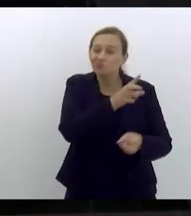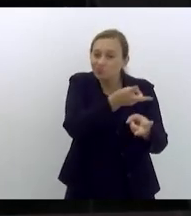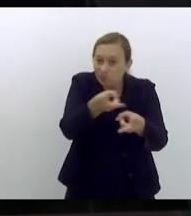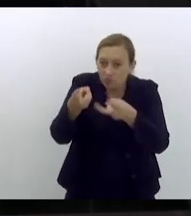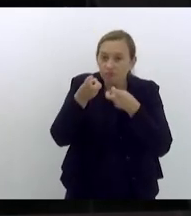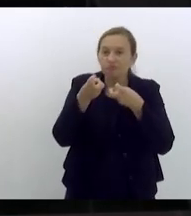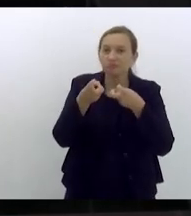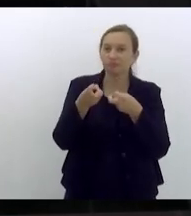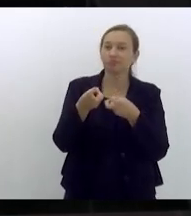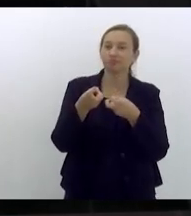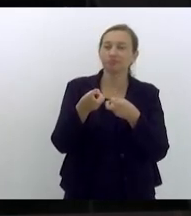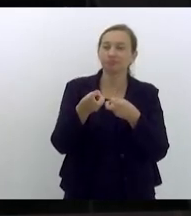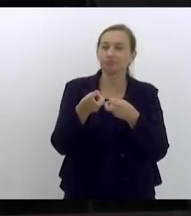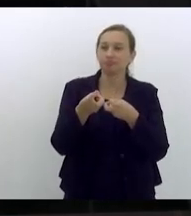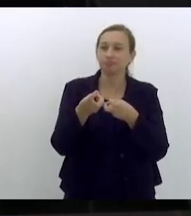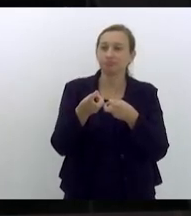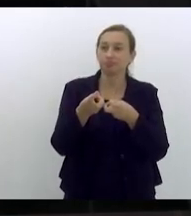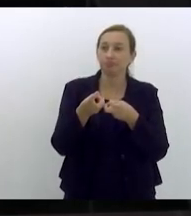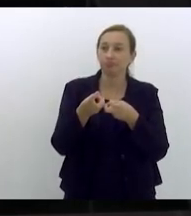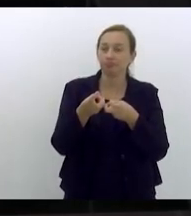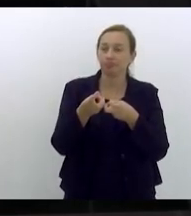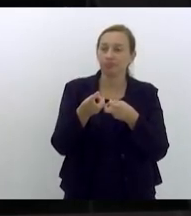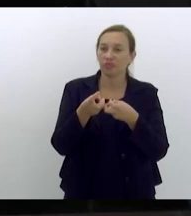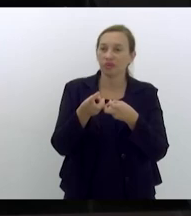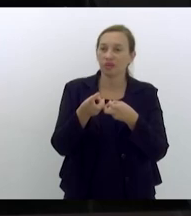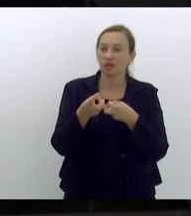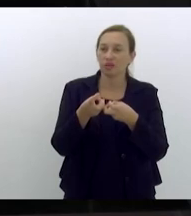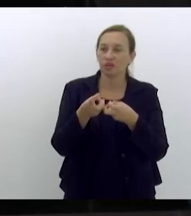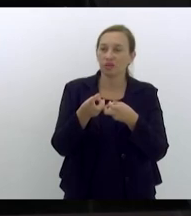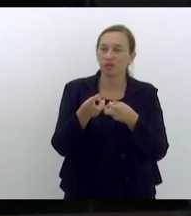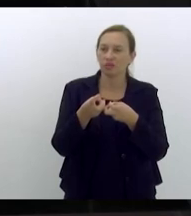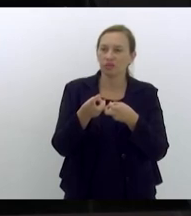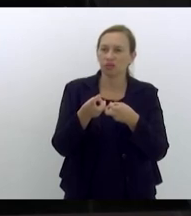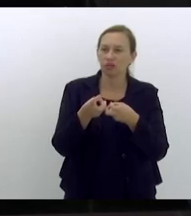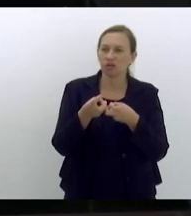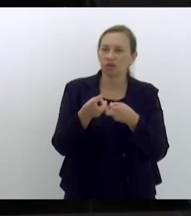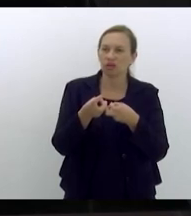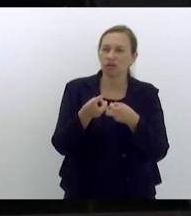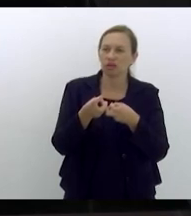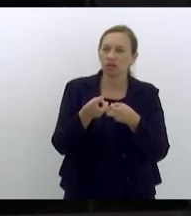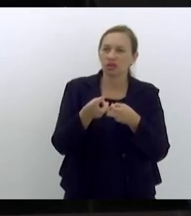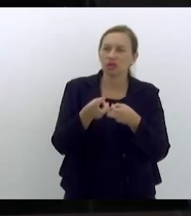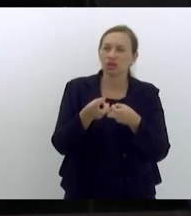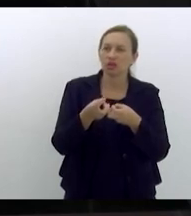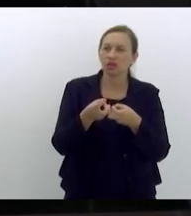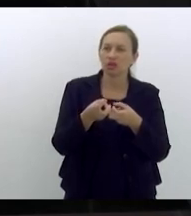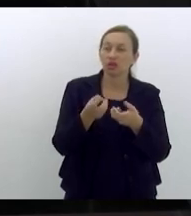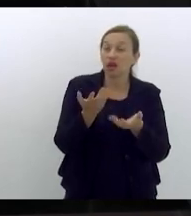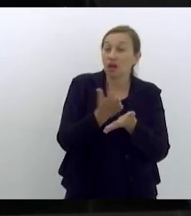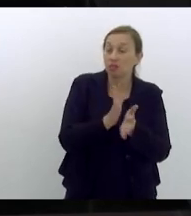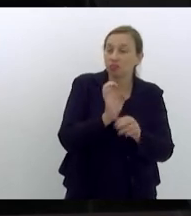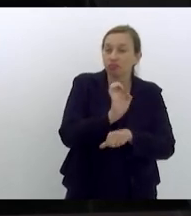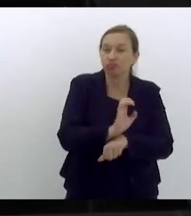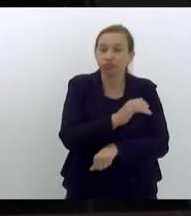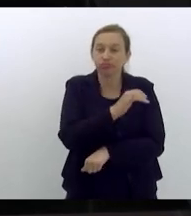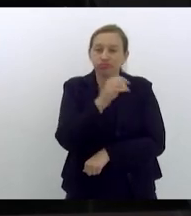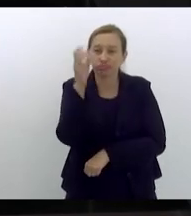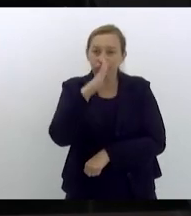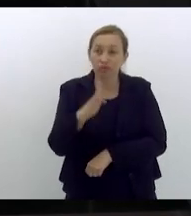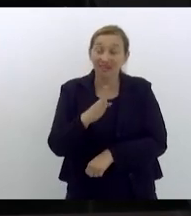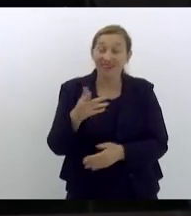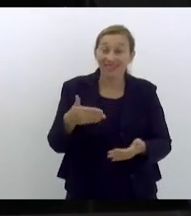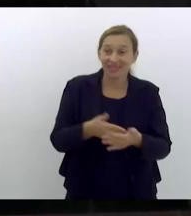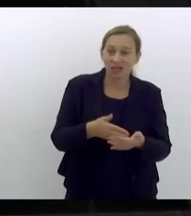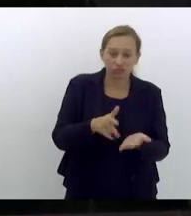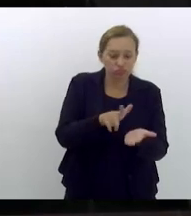que o sujeito era tão mão grande tentou instrumentalizar tanto estado brasileiro que até no cartão de